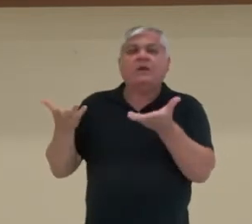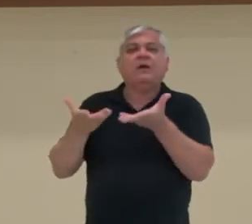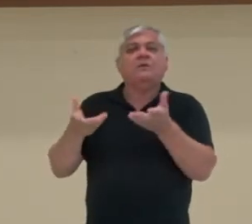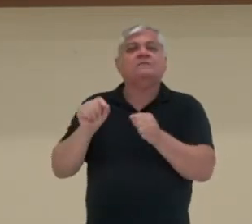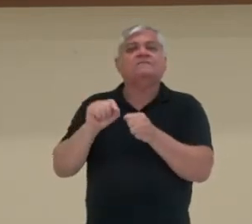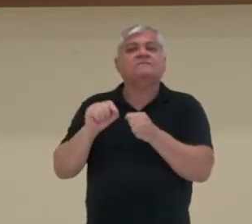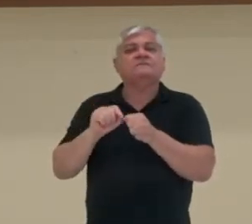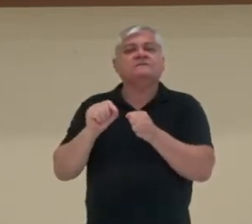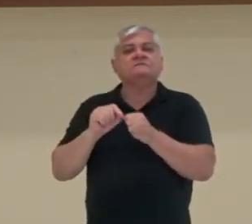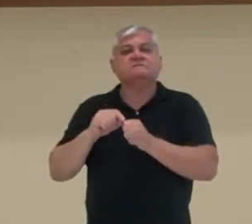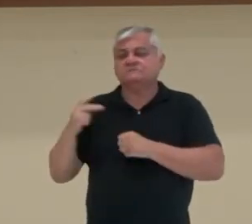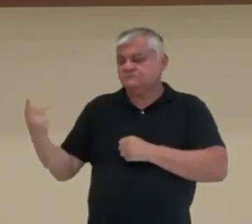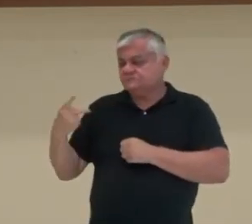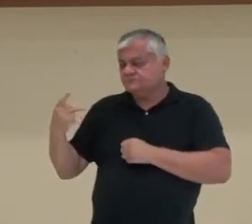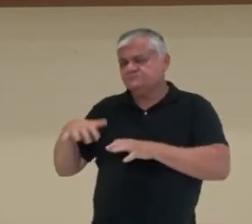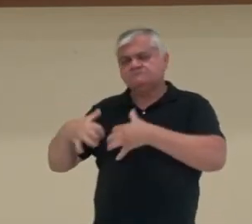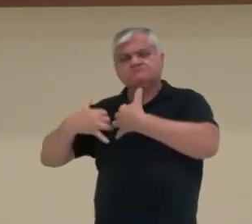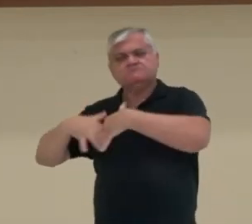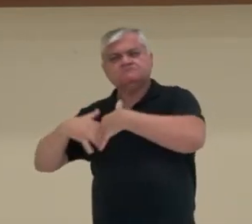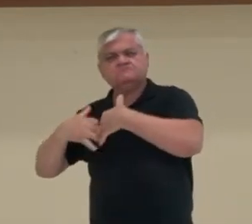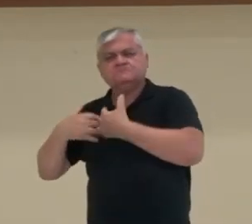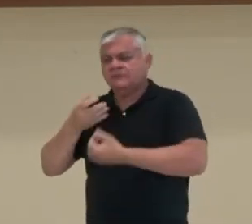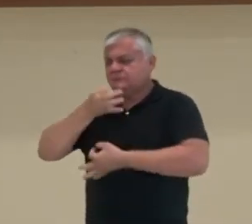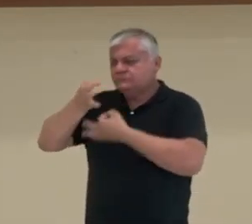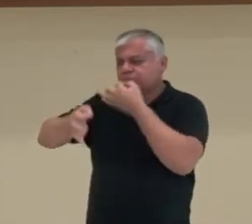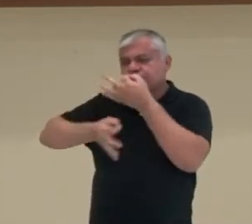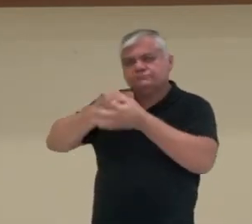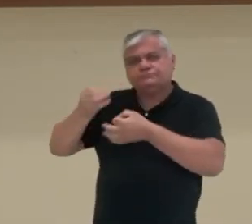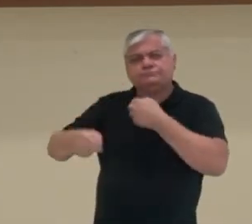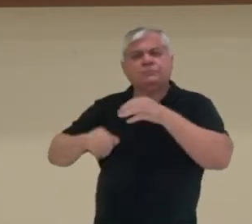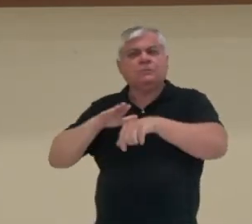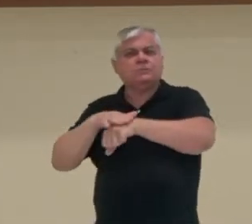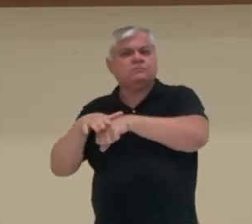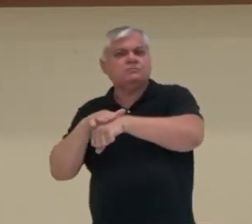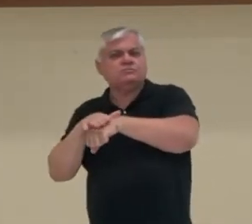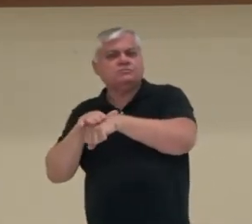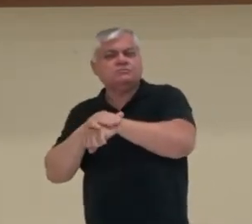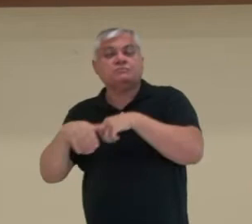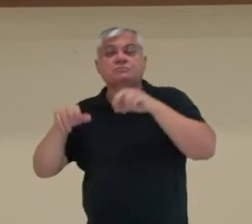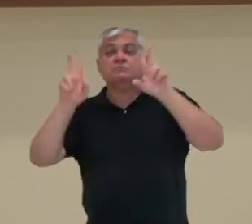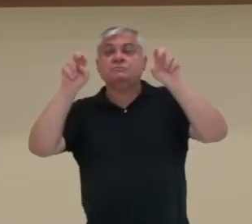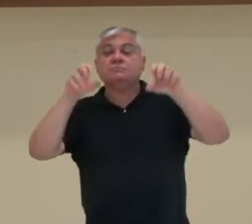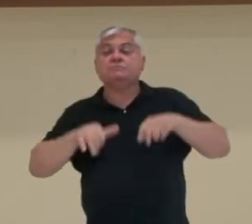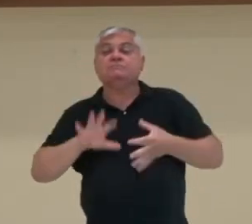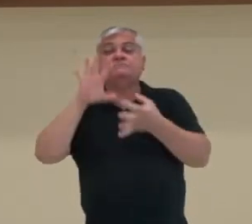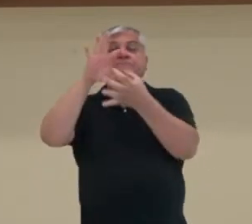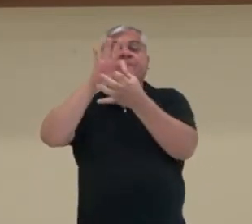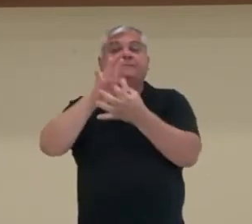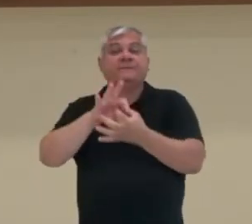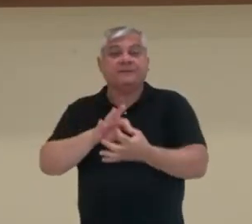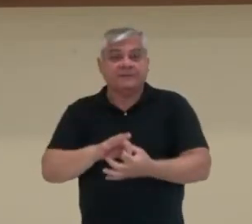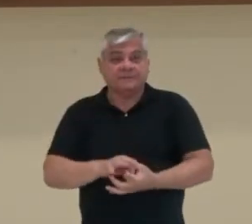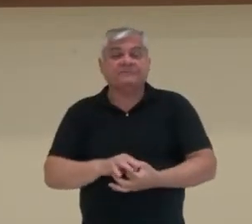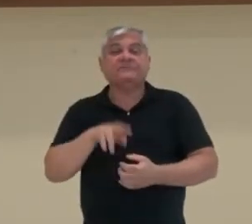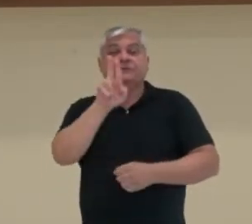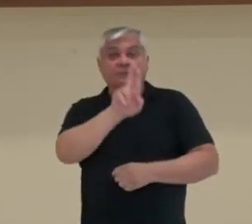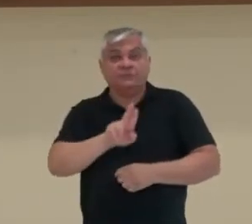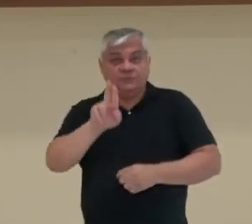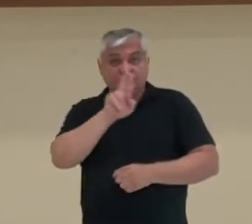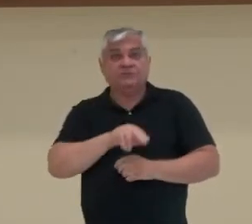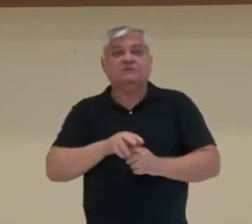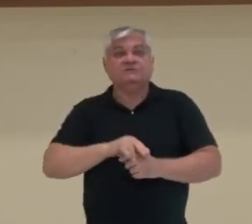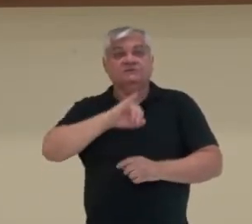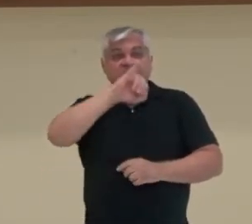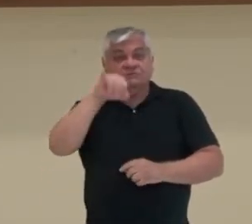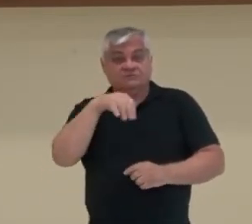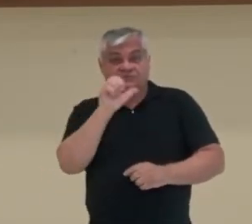disso reflitam, debatam, argumentam e vamos utilizar o Jamboard. Então,